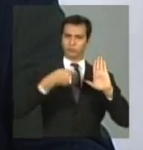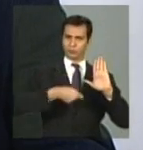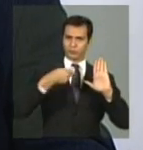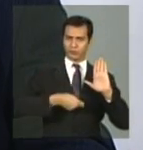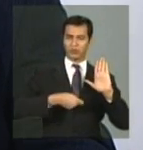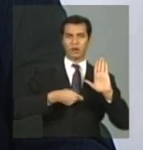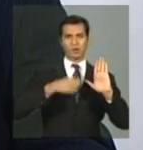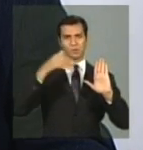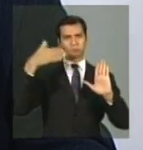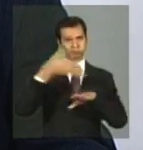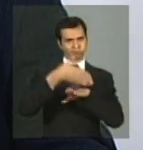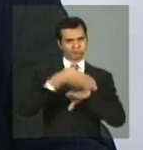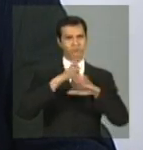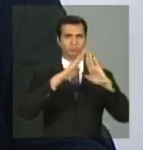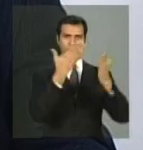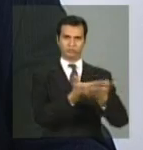educação,